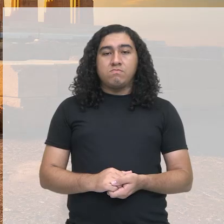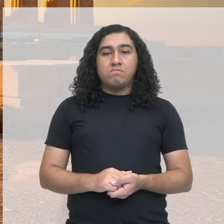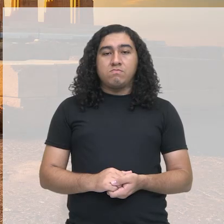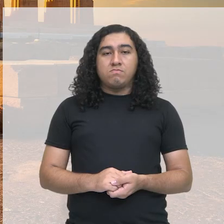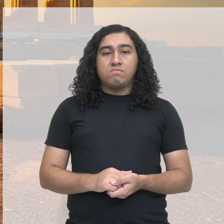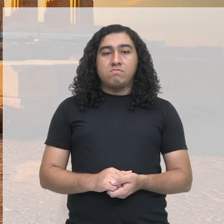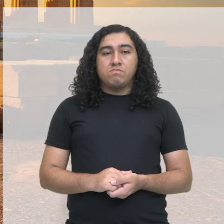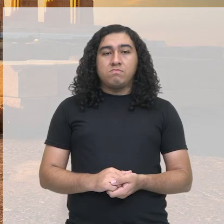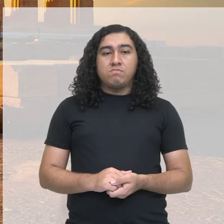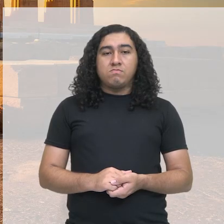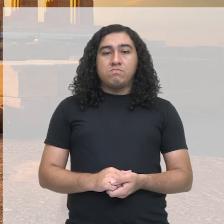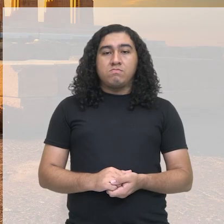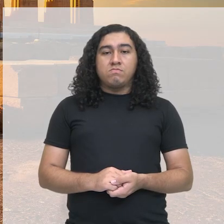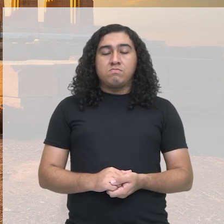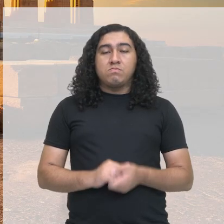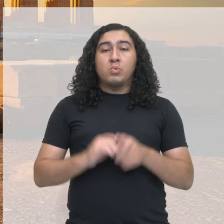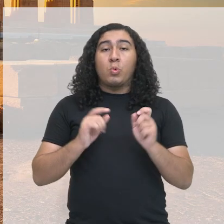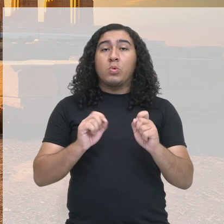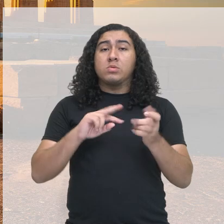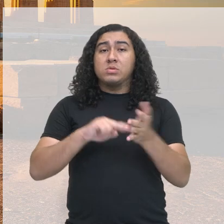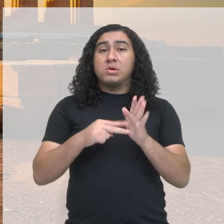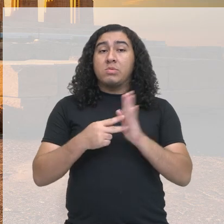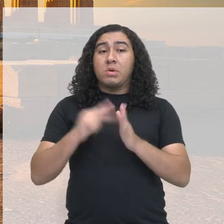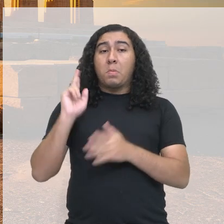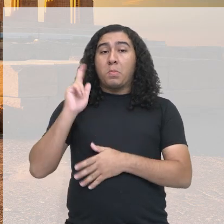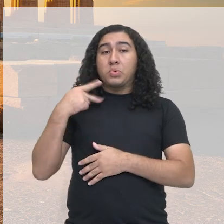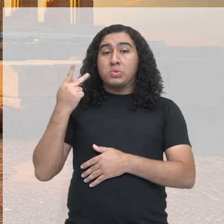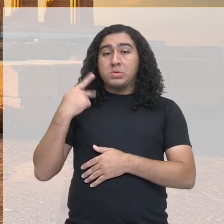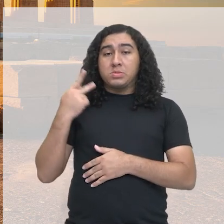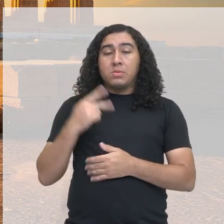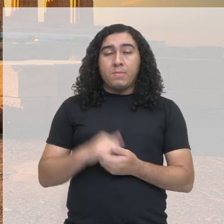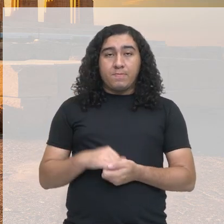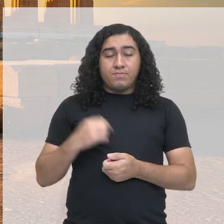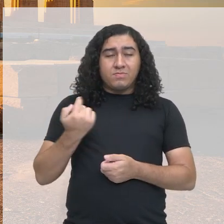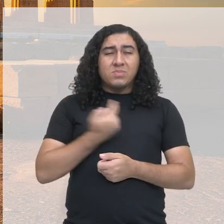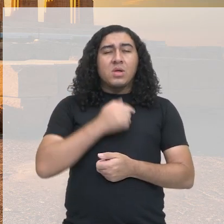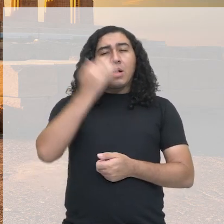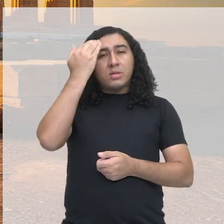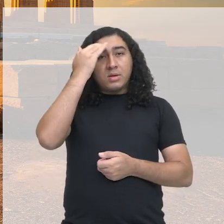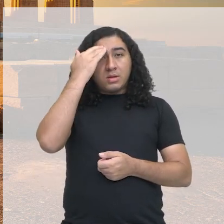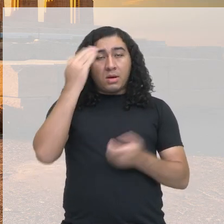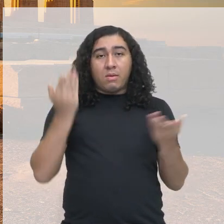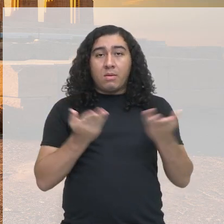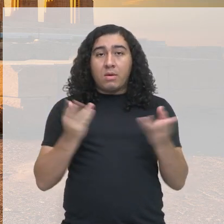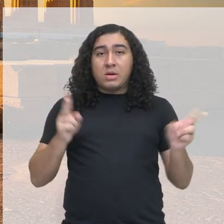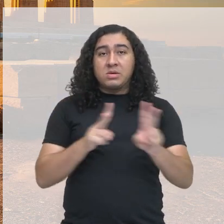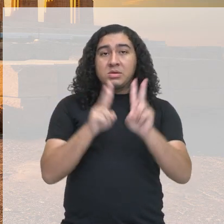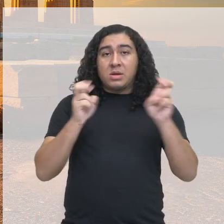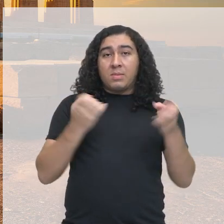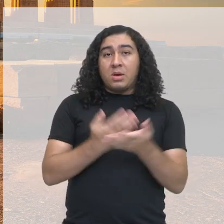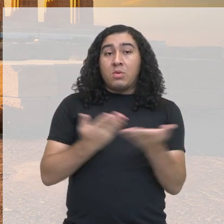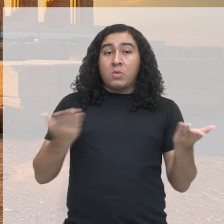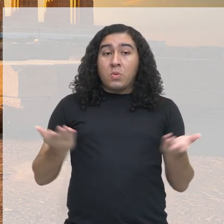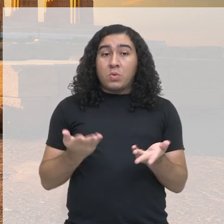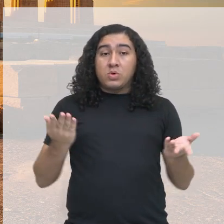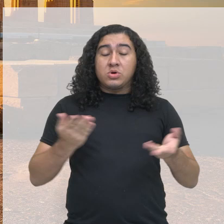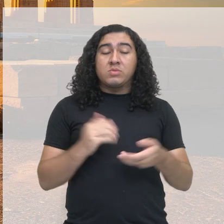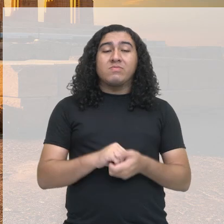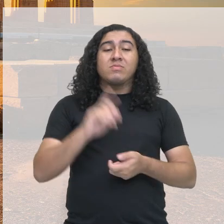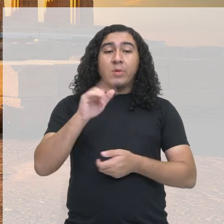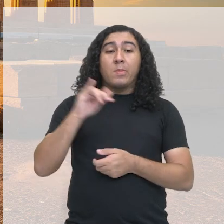O que é a política? Vamos entender um pouco esse assunto nessa nossa aula, esse assunto que é